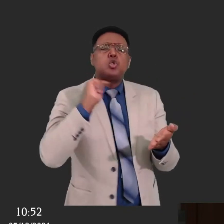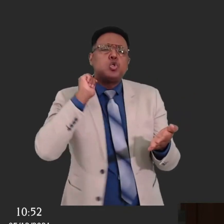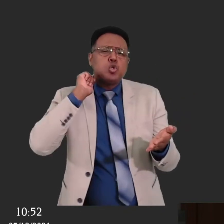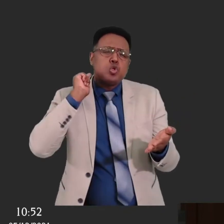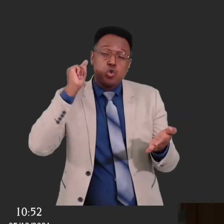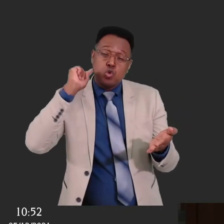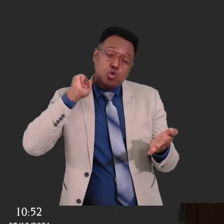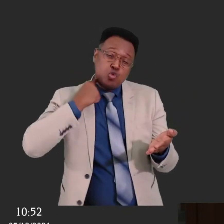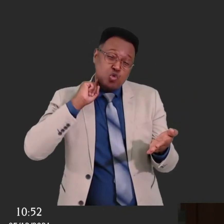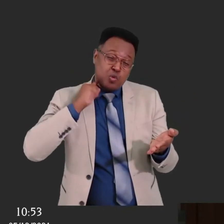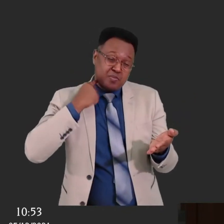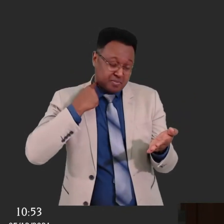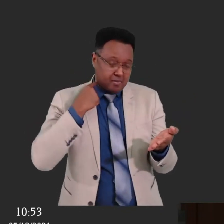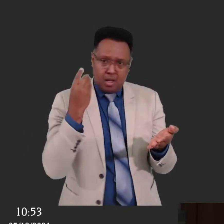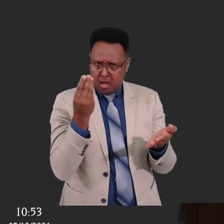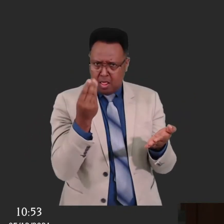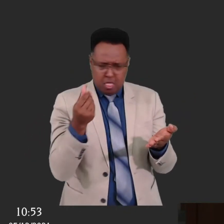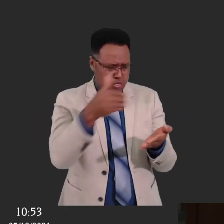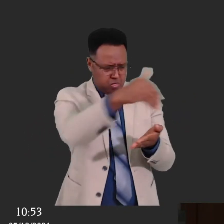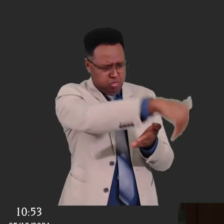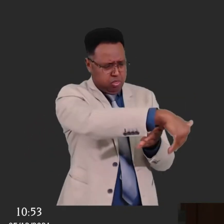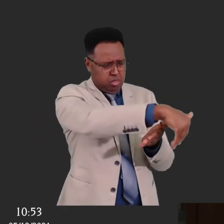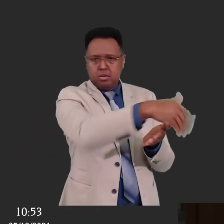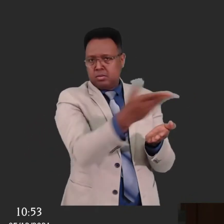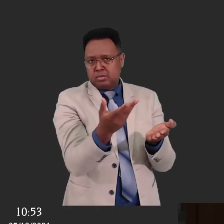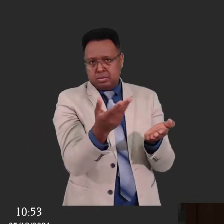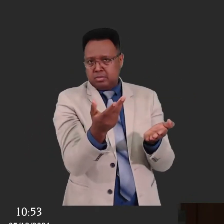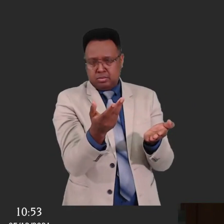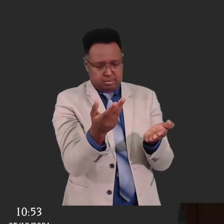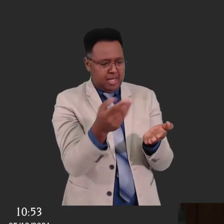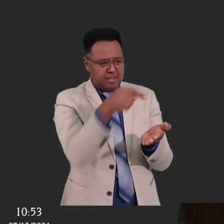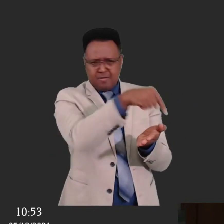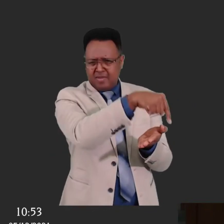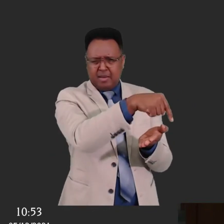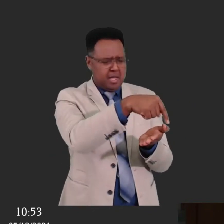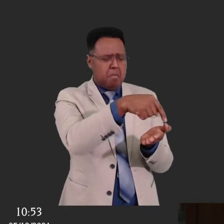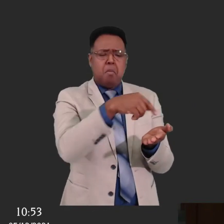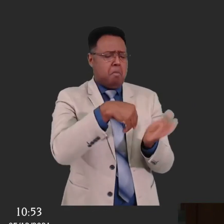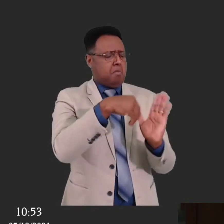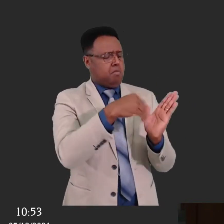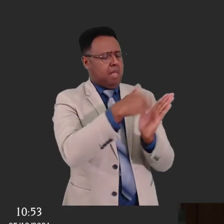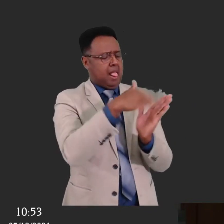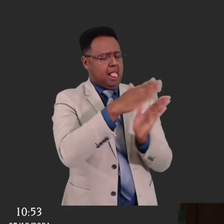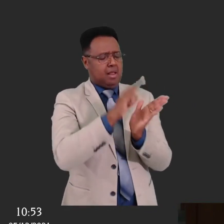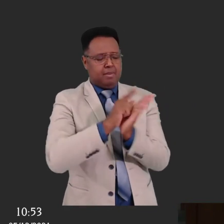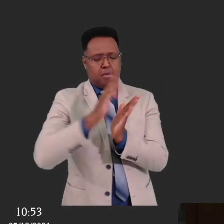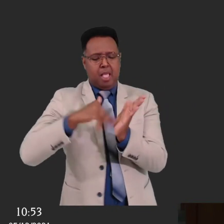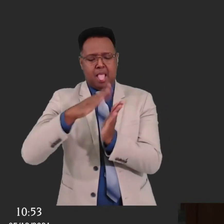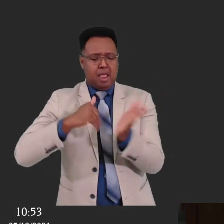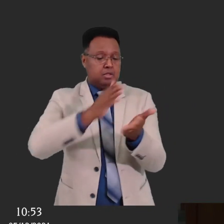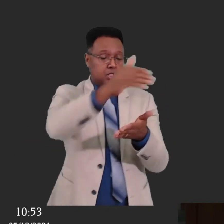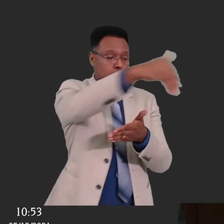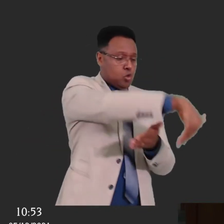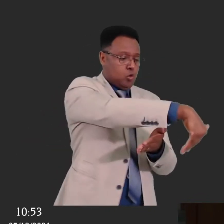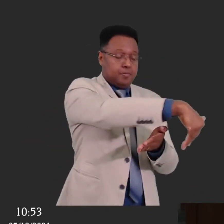uma folha de papel ofício, e pintar, sujar bem ela, e põe ali, sai do outro lado